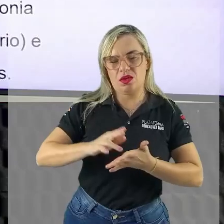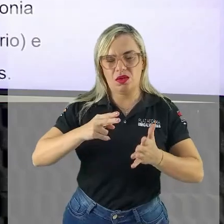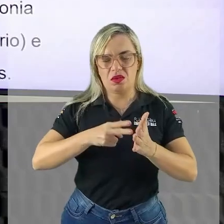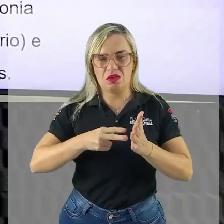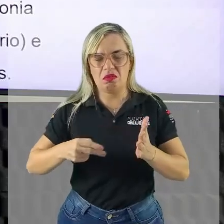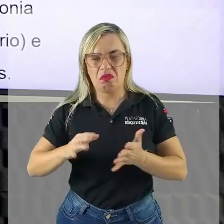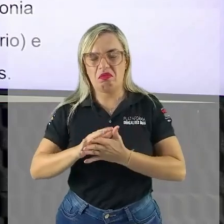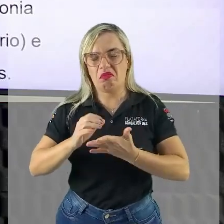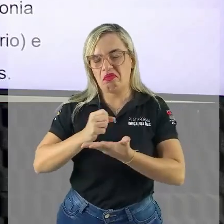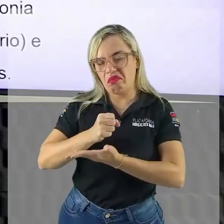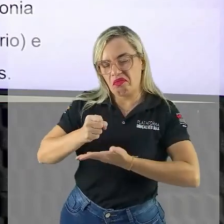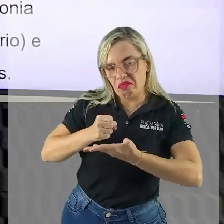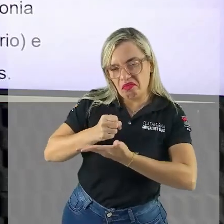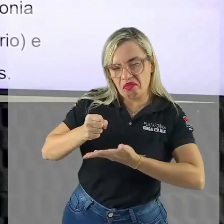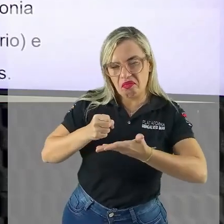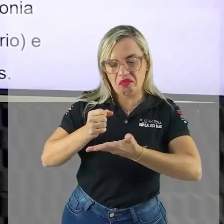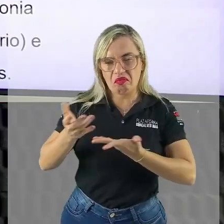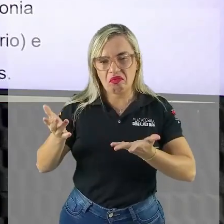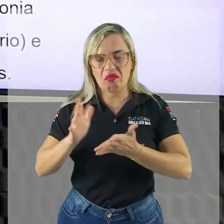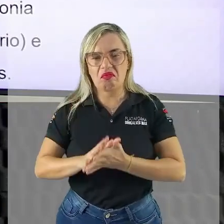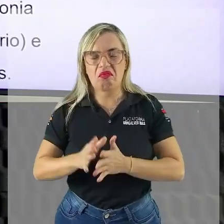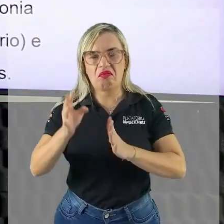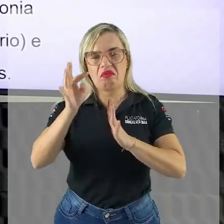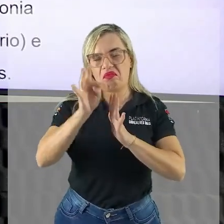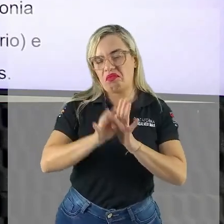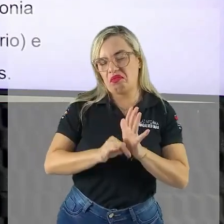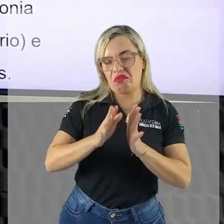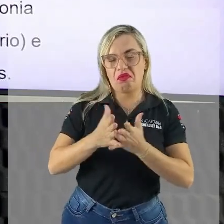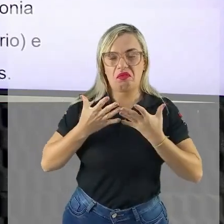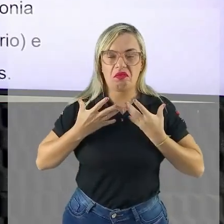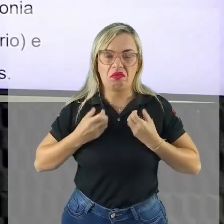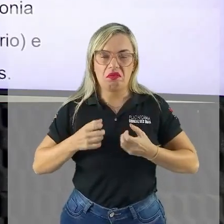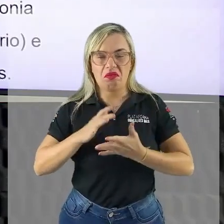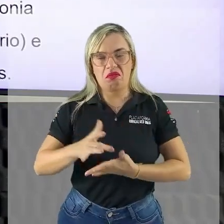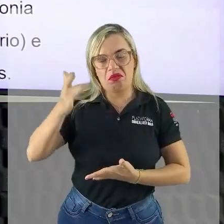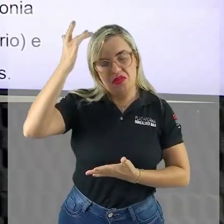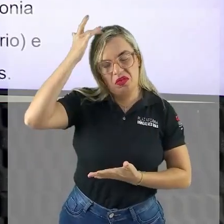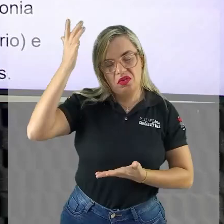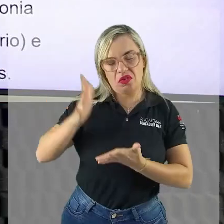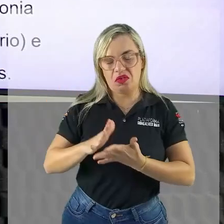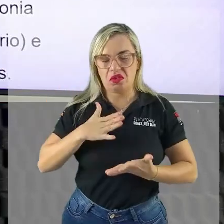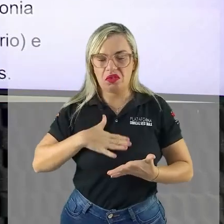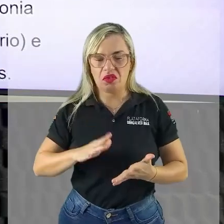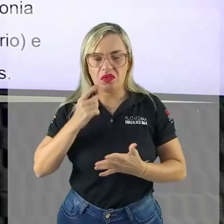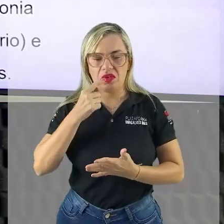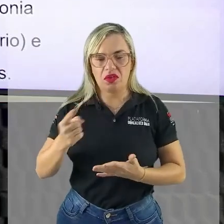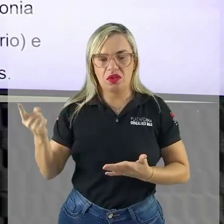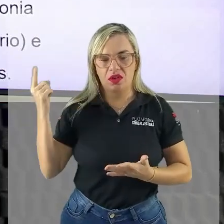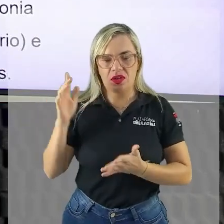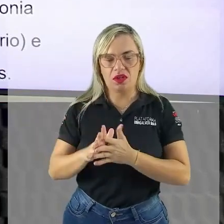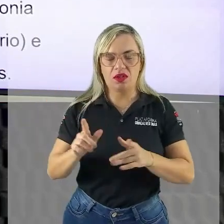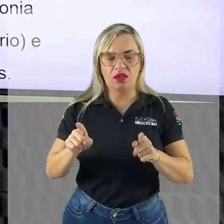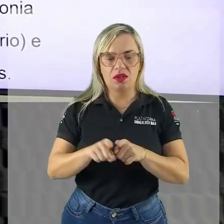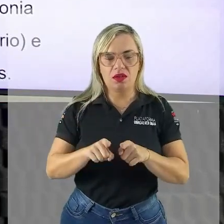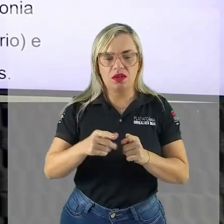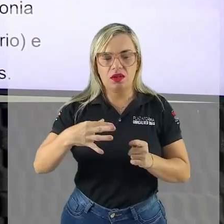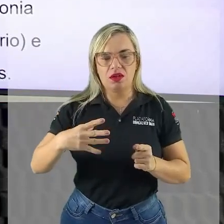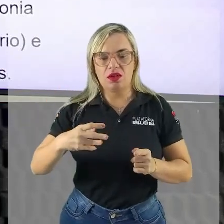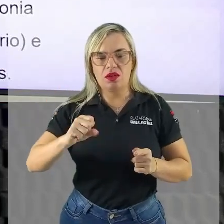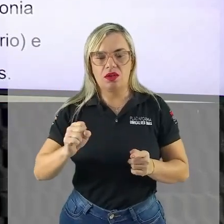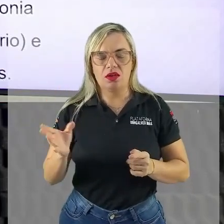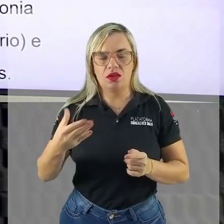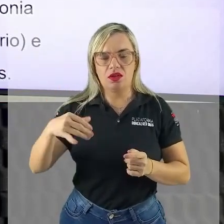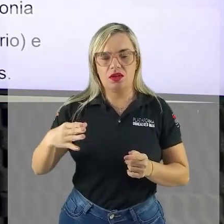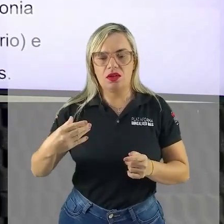tão básico. Isso torna o texto enfadonho, isso não é legal, tá? Assim como as assonâncias e as consonâncias, que